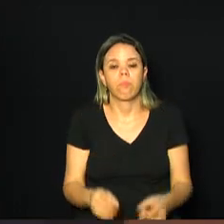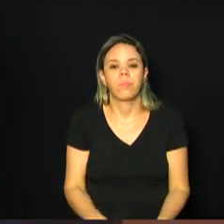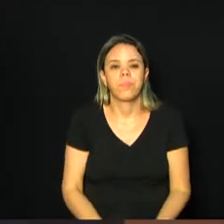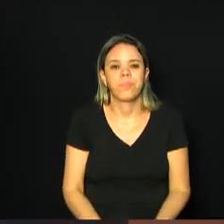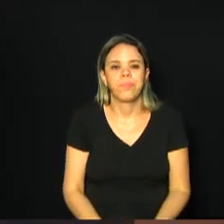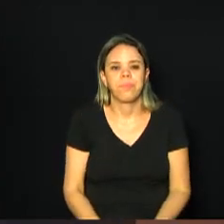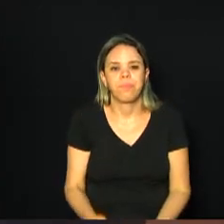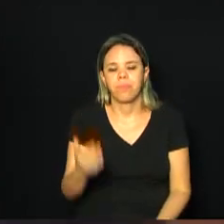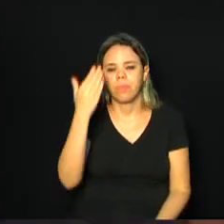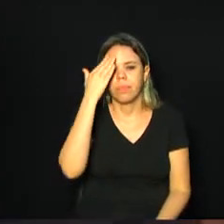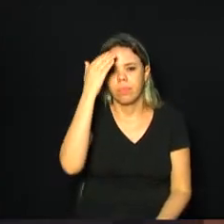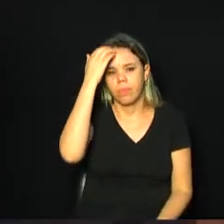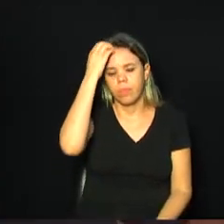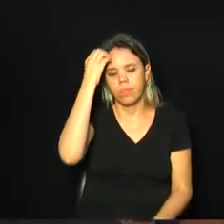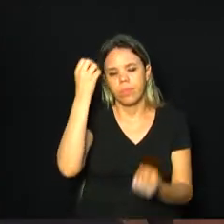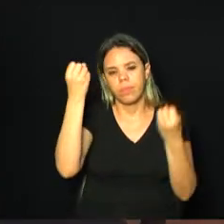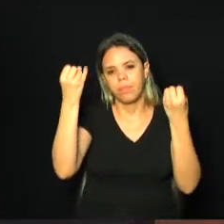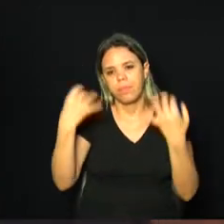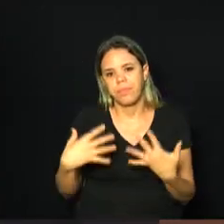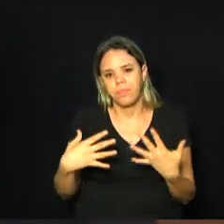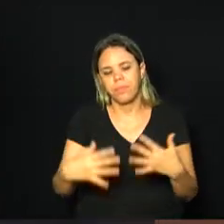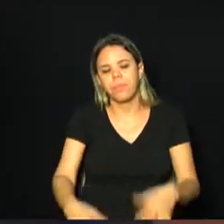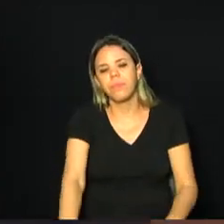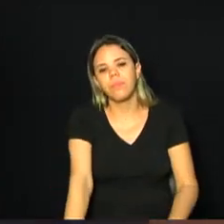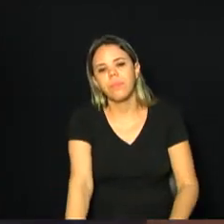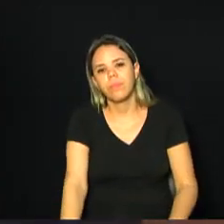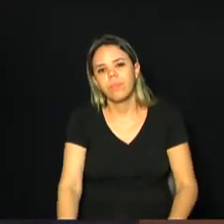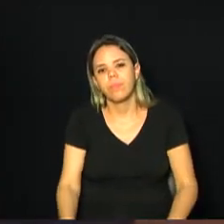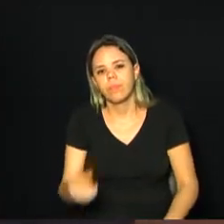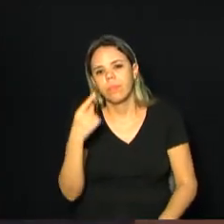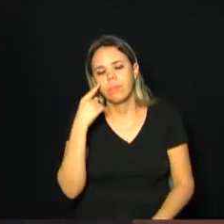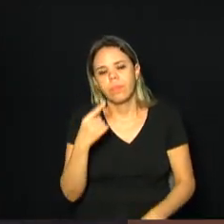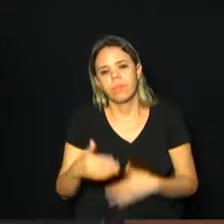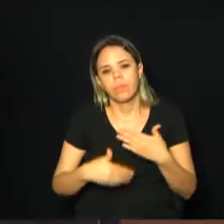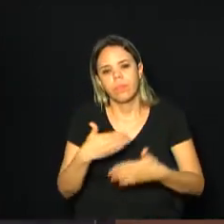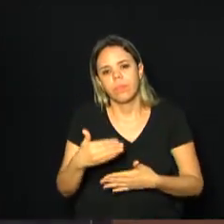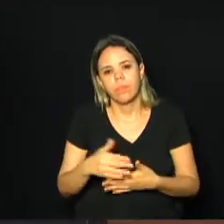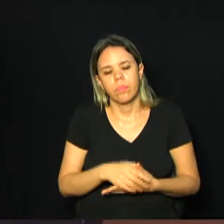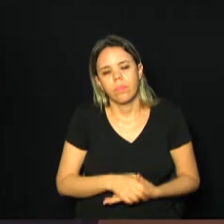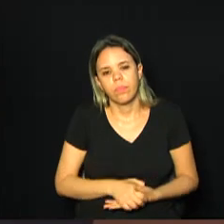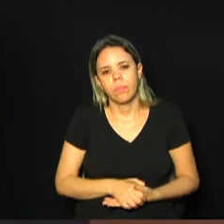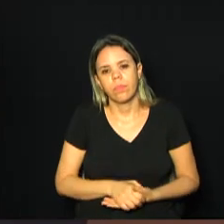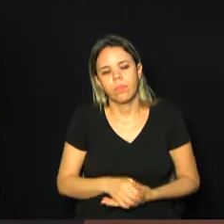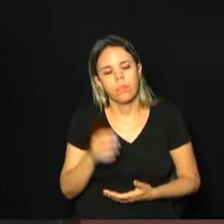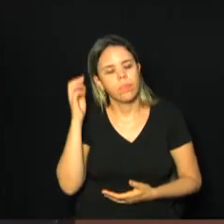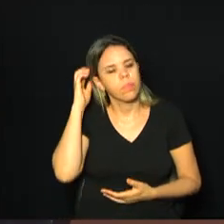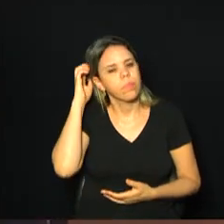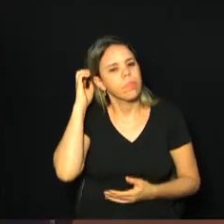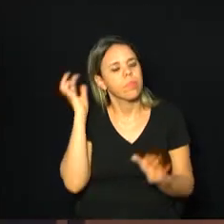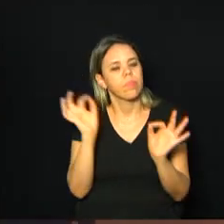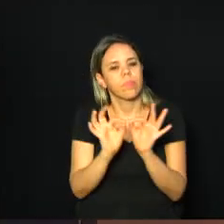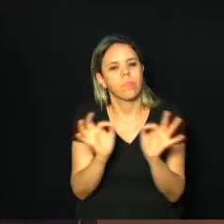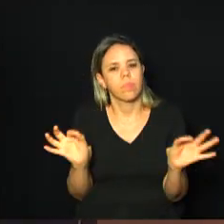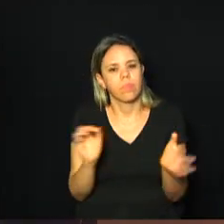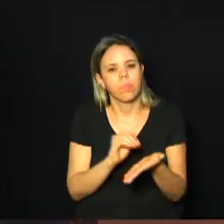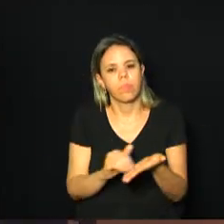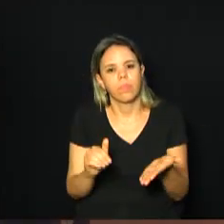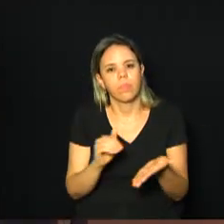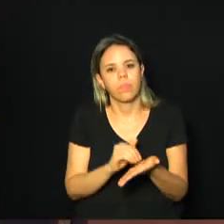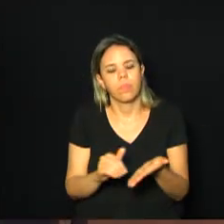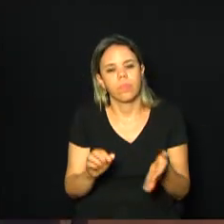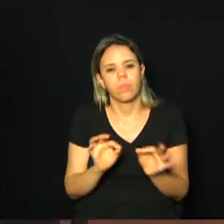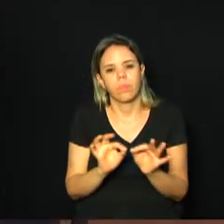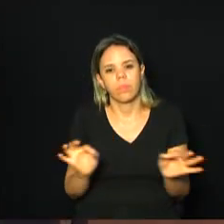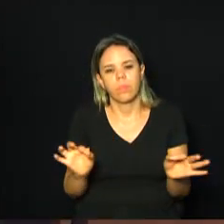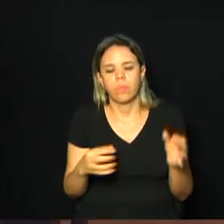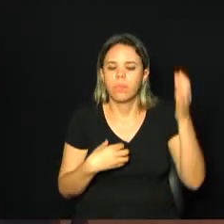Muito obrigado pela sua explicação. A gente vê que são alguns passos que também um simples escritório, simples não, né?